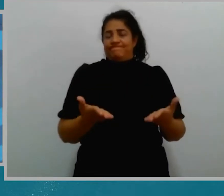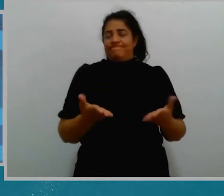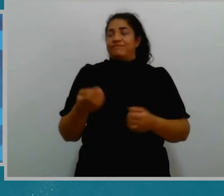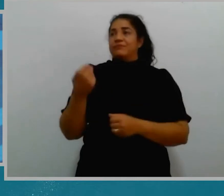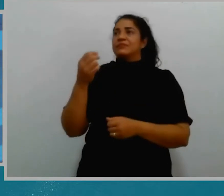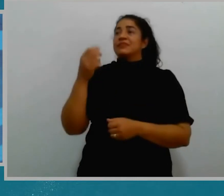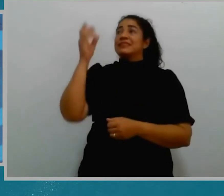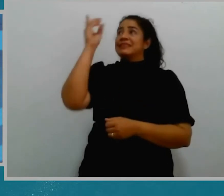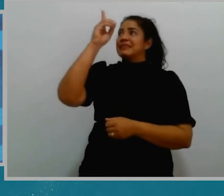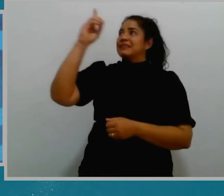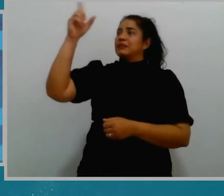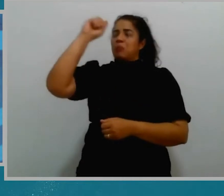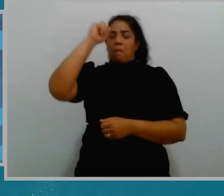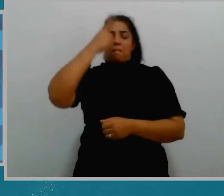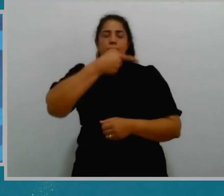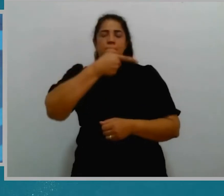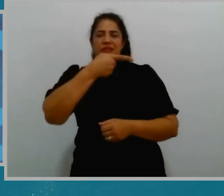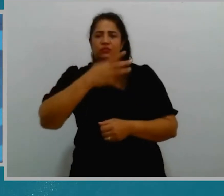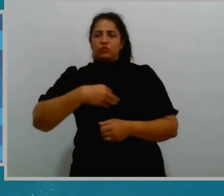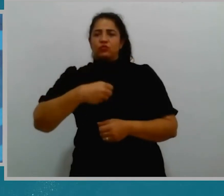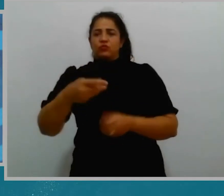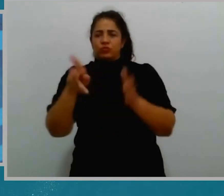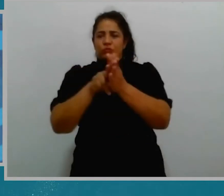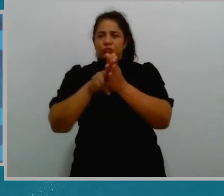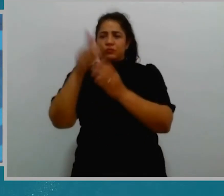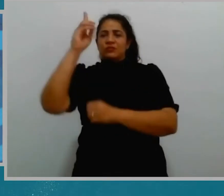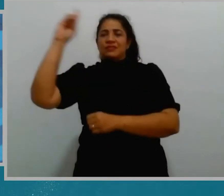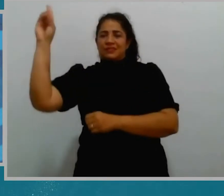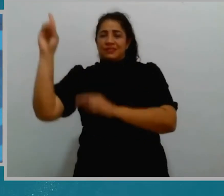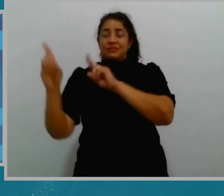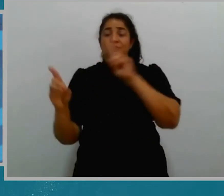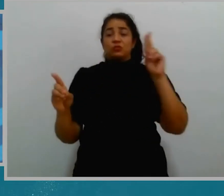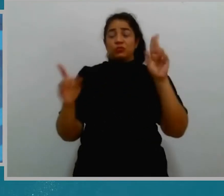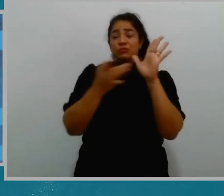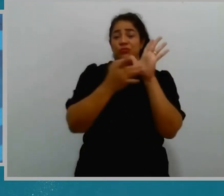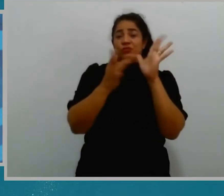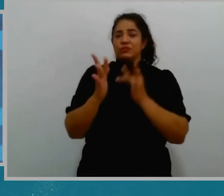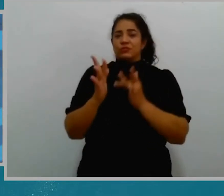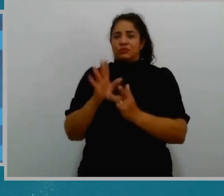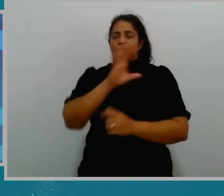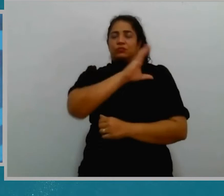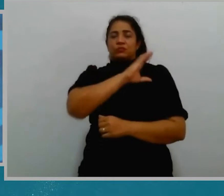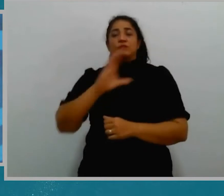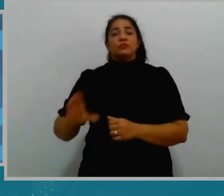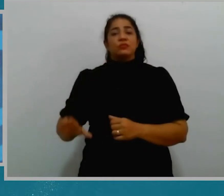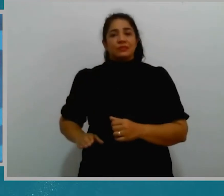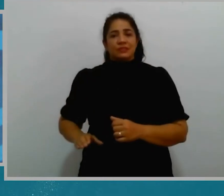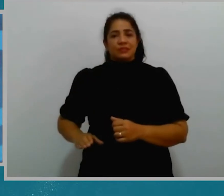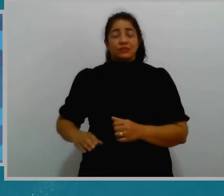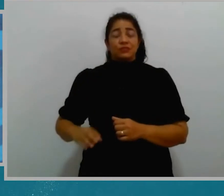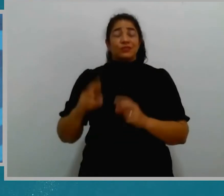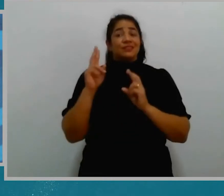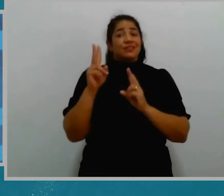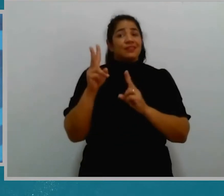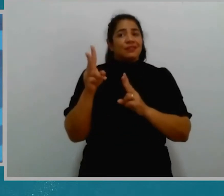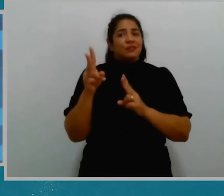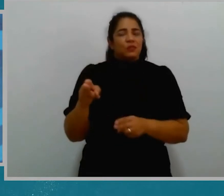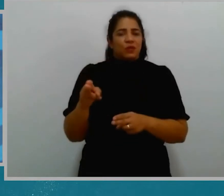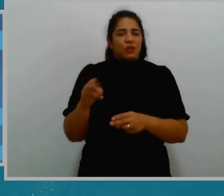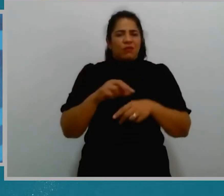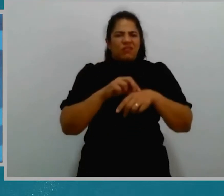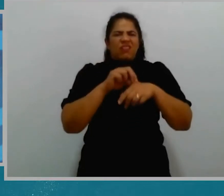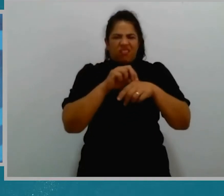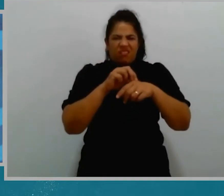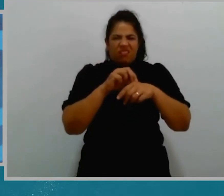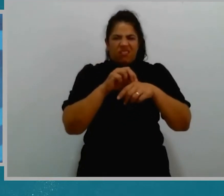Filho, Jesus Cristo, o seu próprio Filho em semelhança da carne pecaminosa.